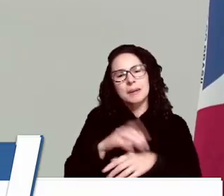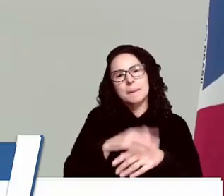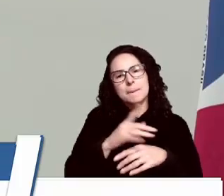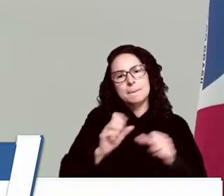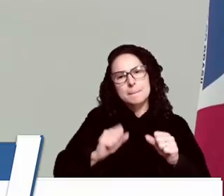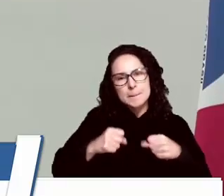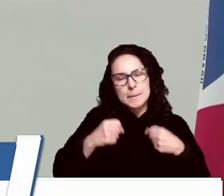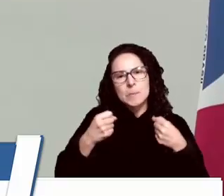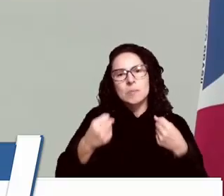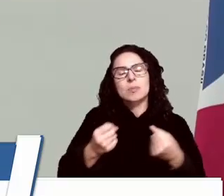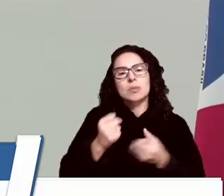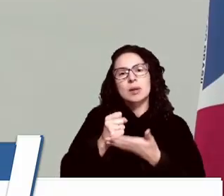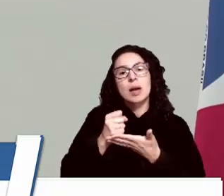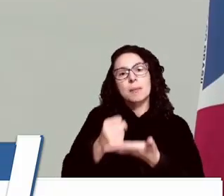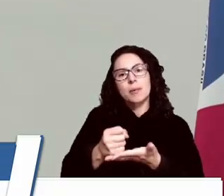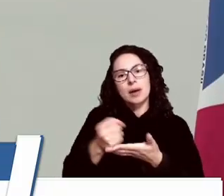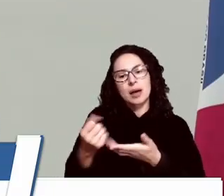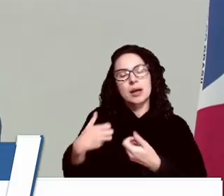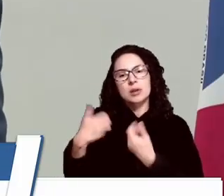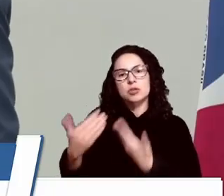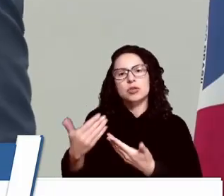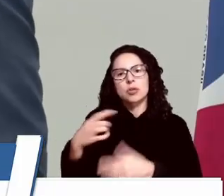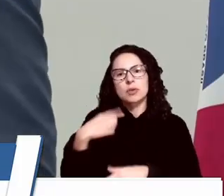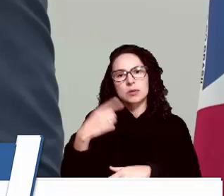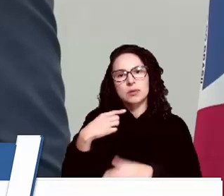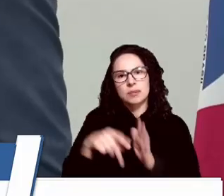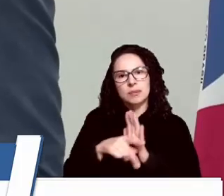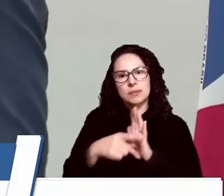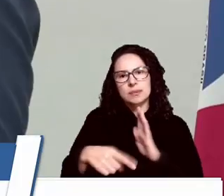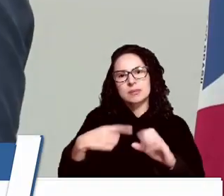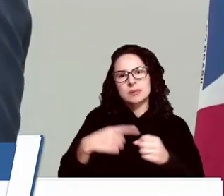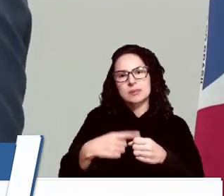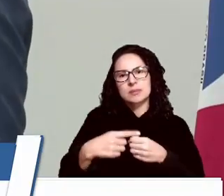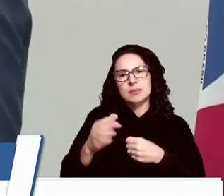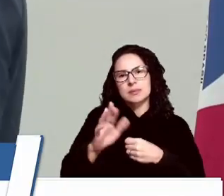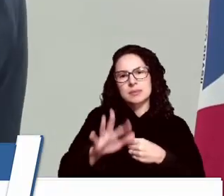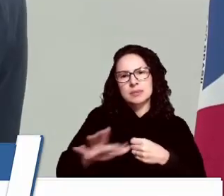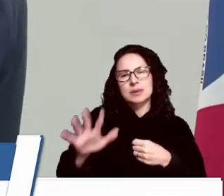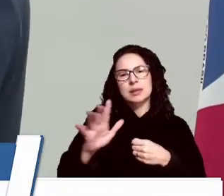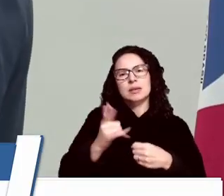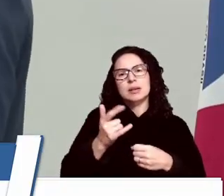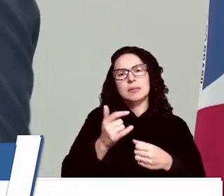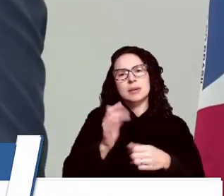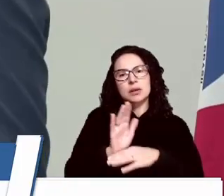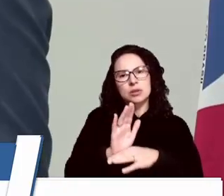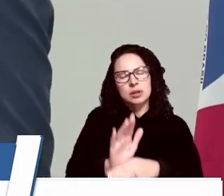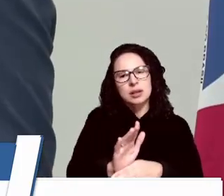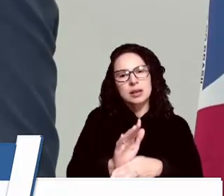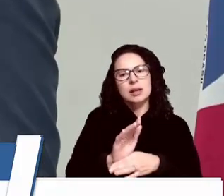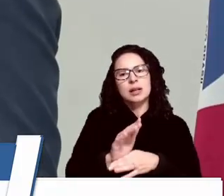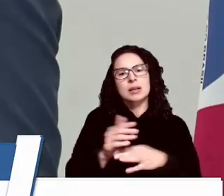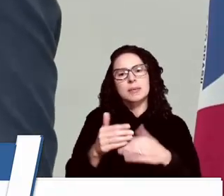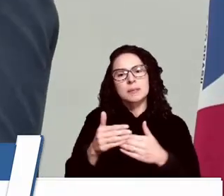em apoiar esses jovens advogados aqui da nossa cidade, aqui da nossa região, sempre dando espaço, sempre abrindo